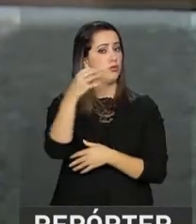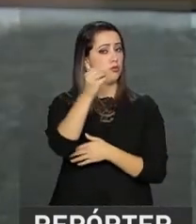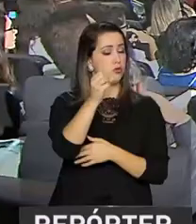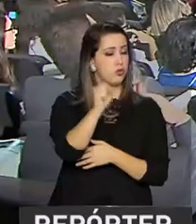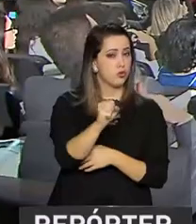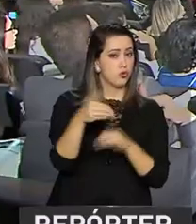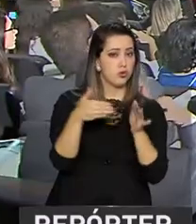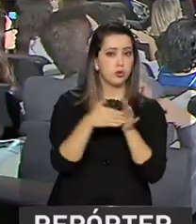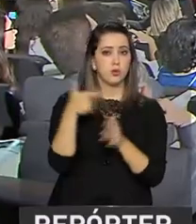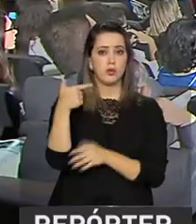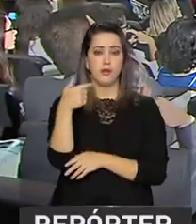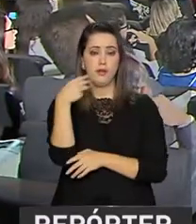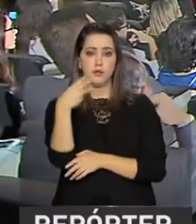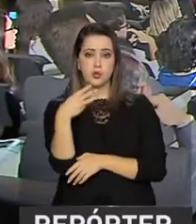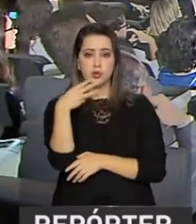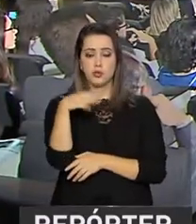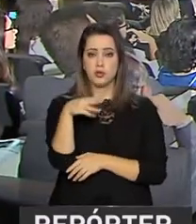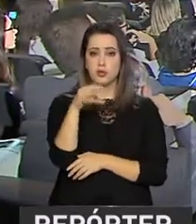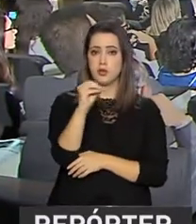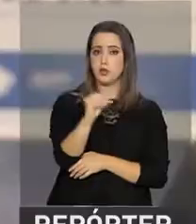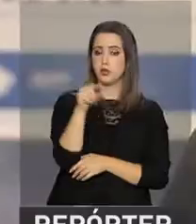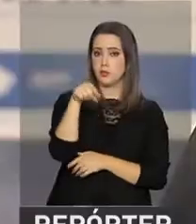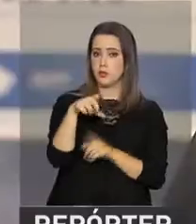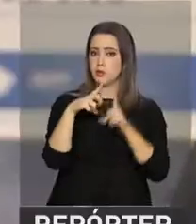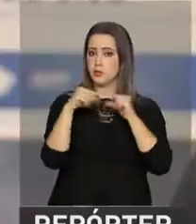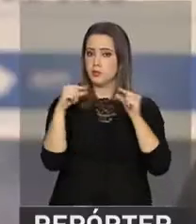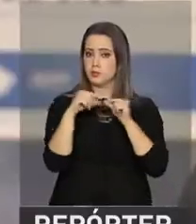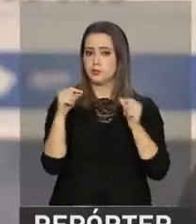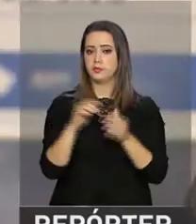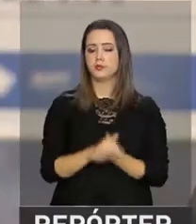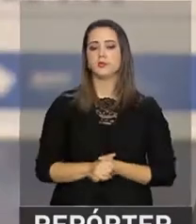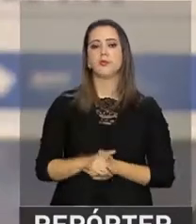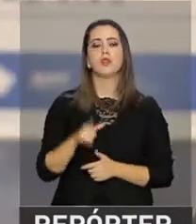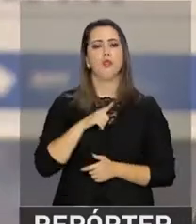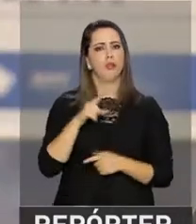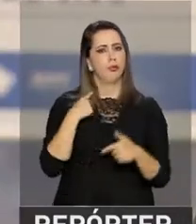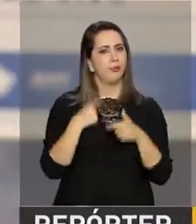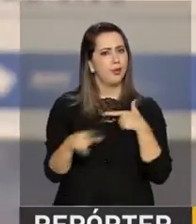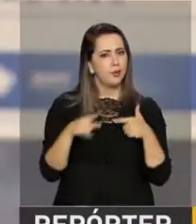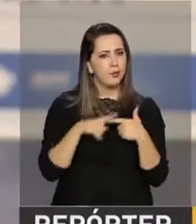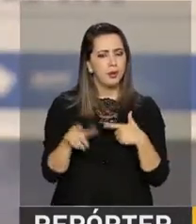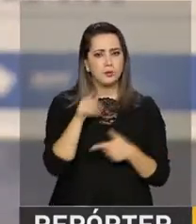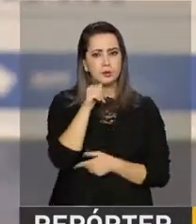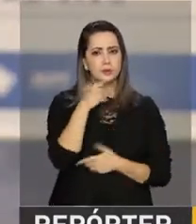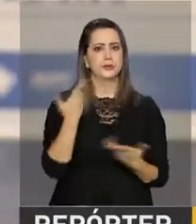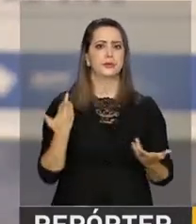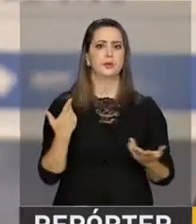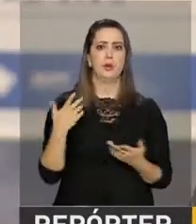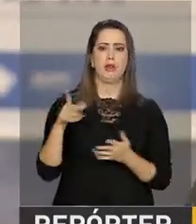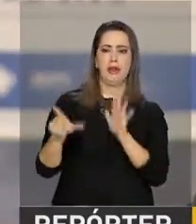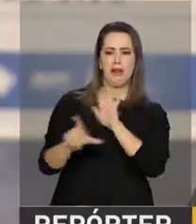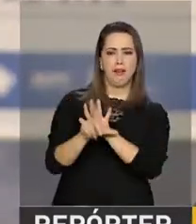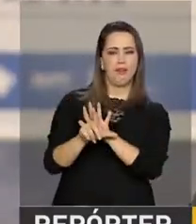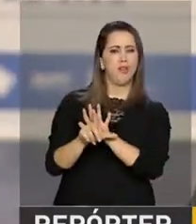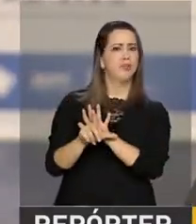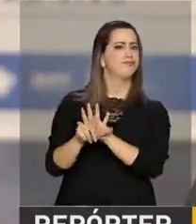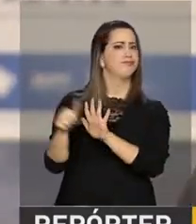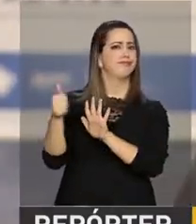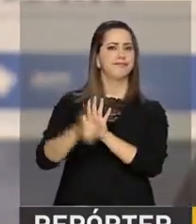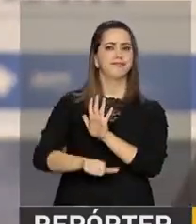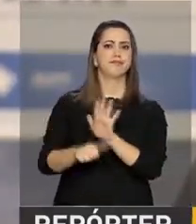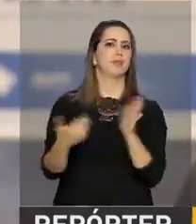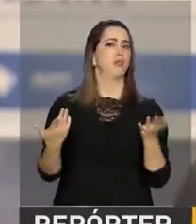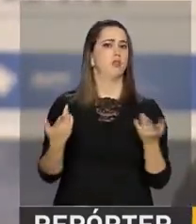de março de 2018 em brasília existem problemas relacionados com o uso da água que nem a lei ambiental e nem lei das águas ainda